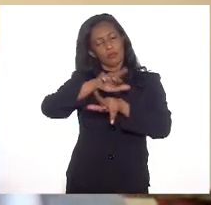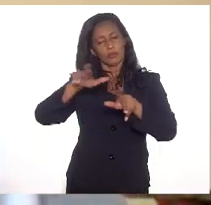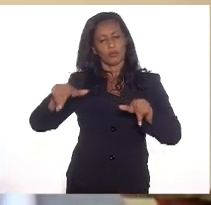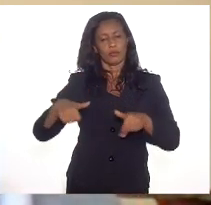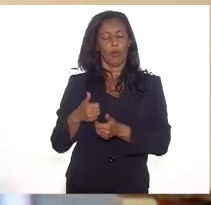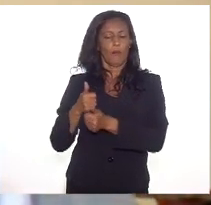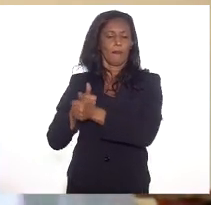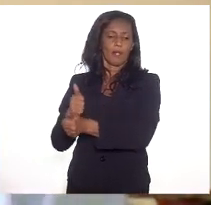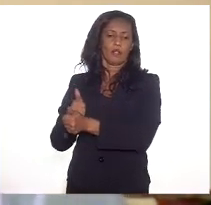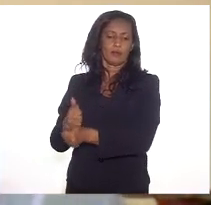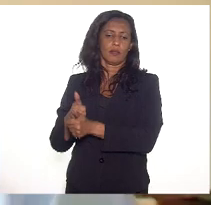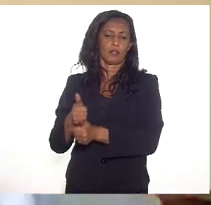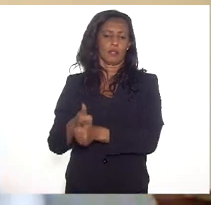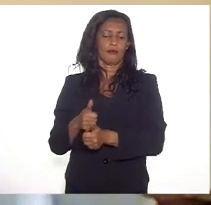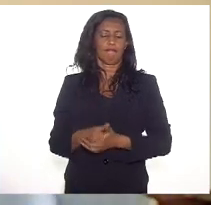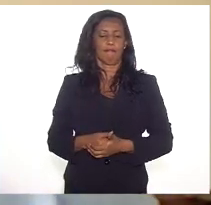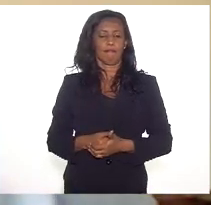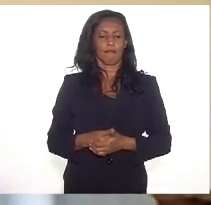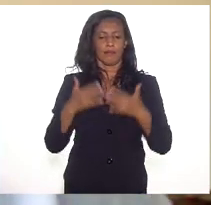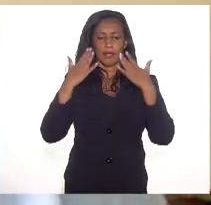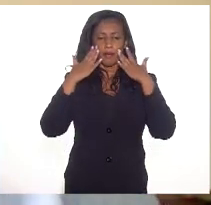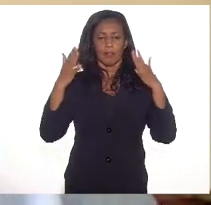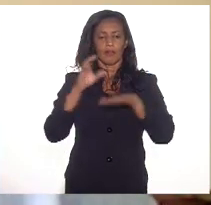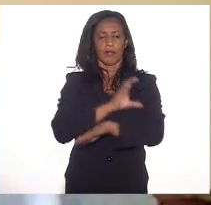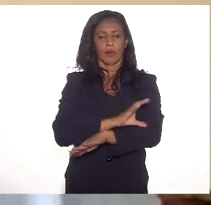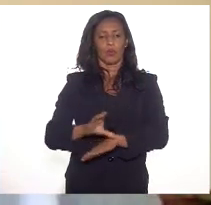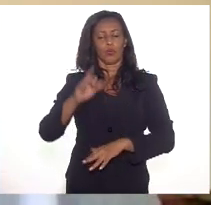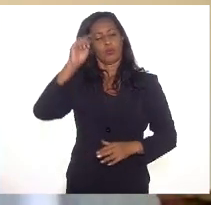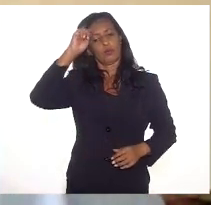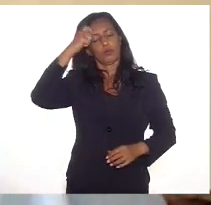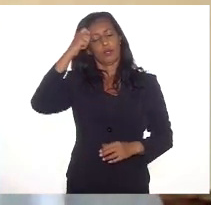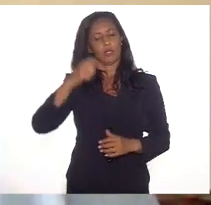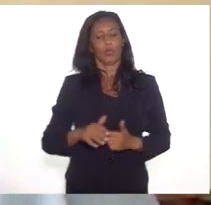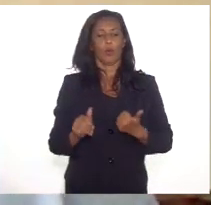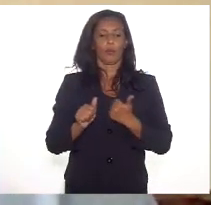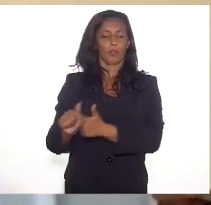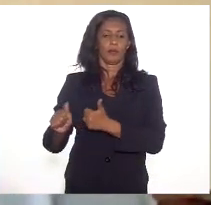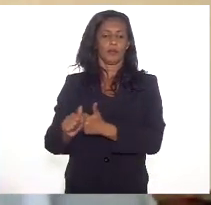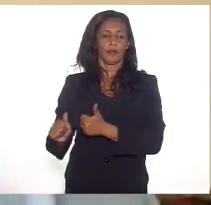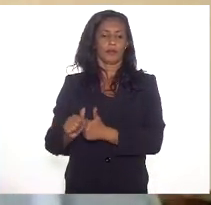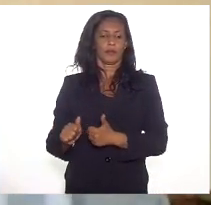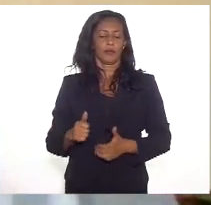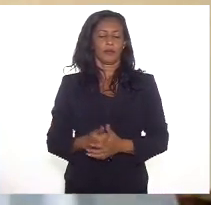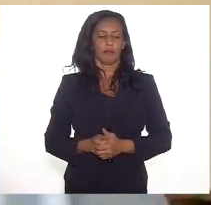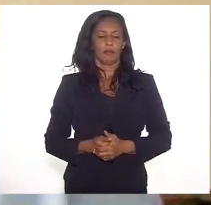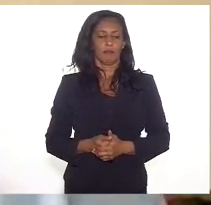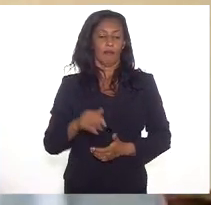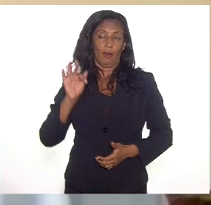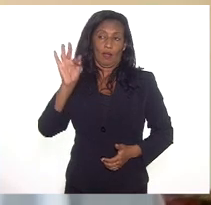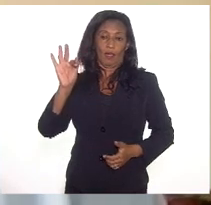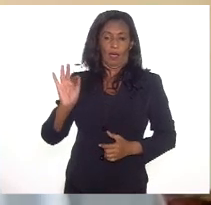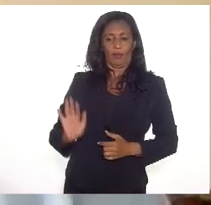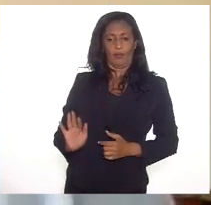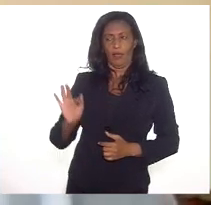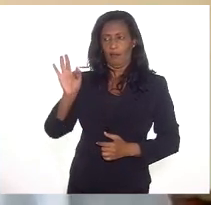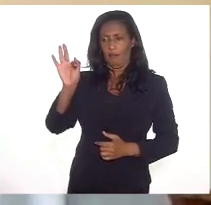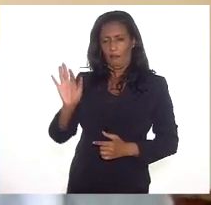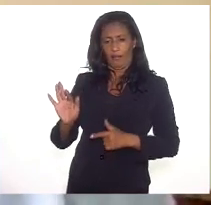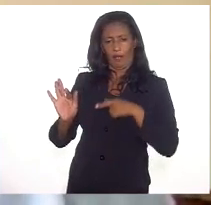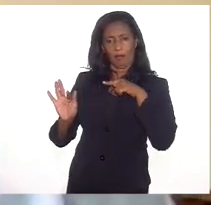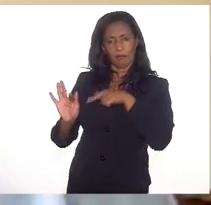com a perseguição às manifestações da cultura negra, com a perseguição à fé, né, especialmente dos